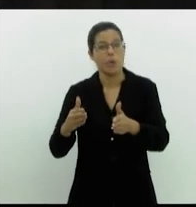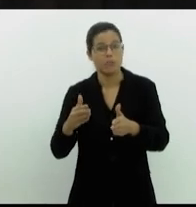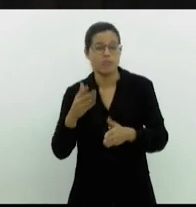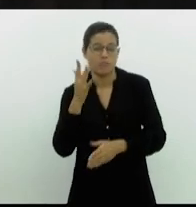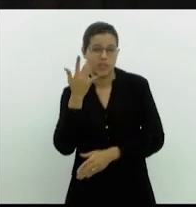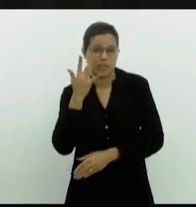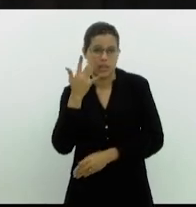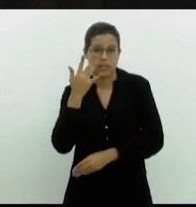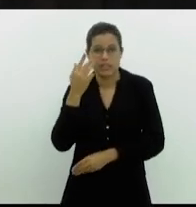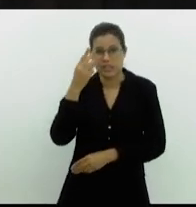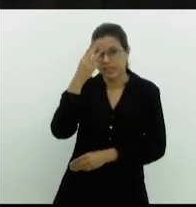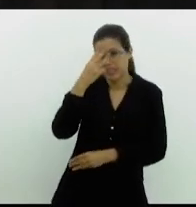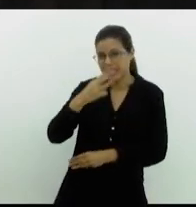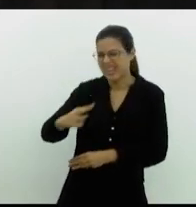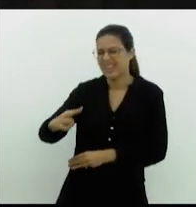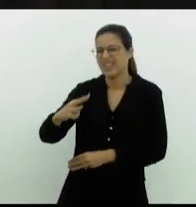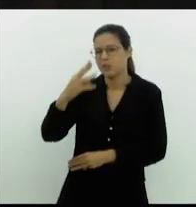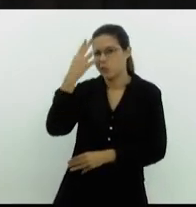3, 4 semanas.